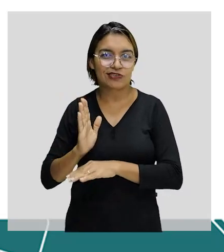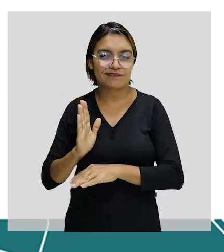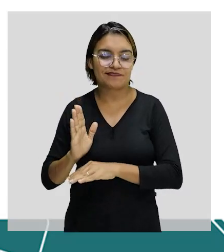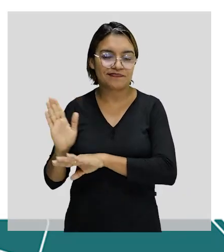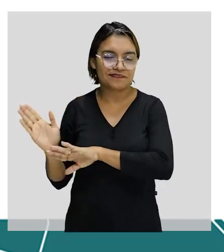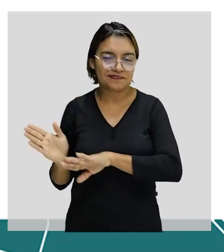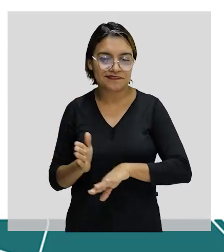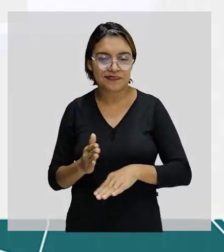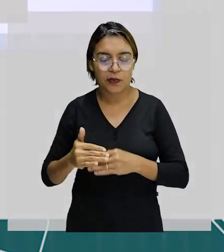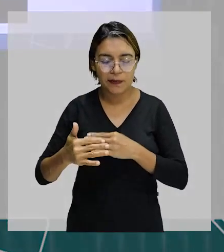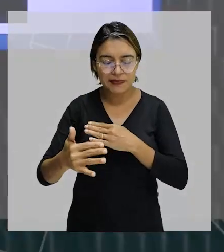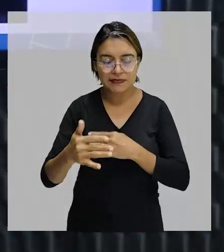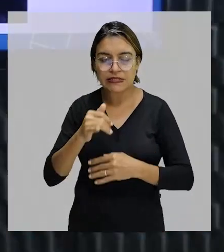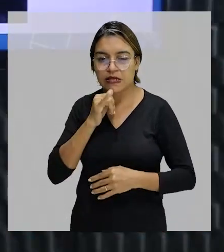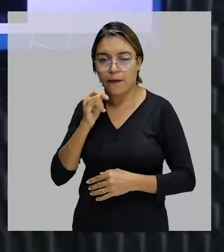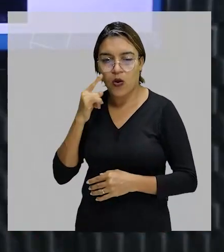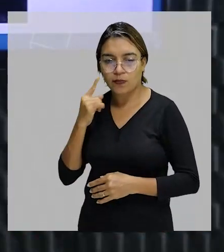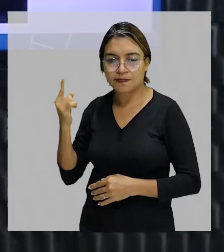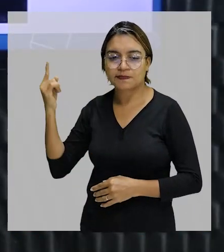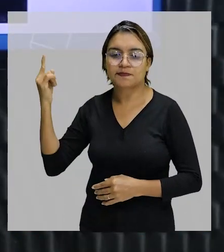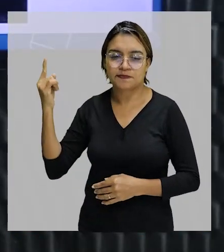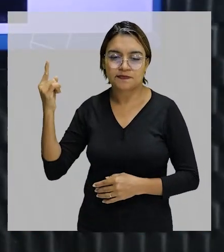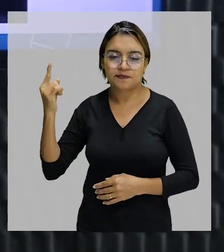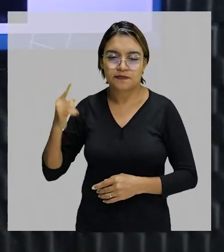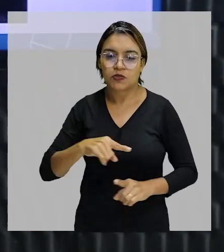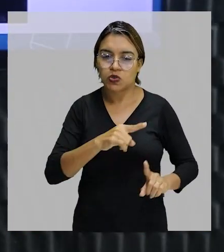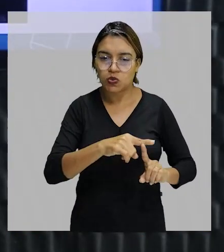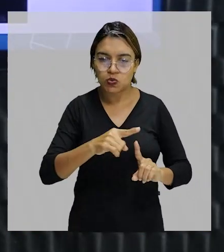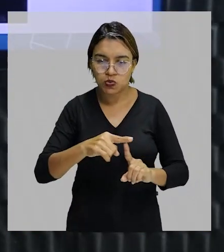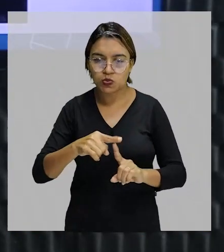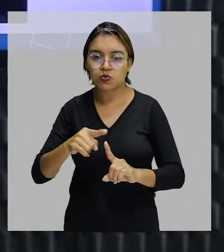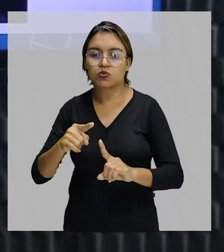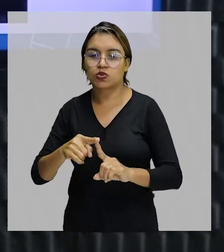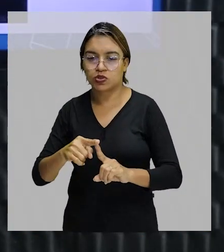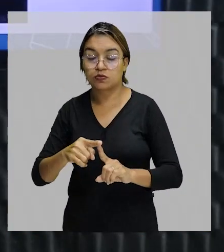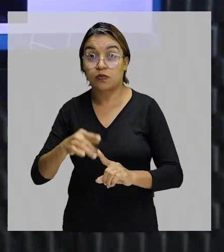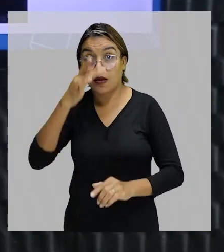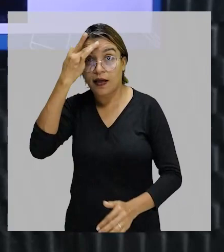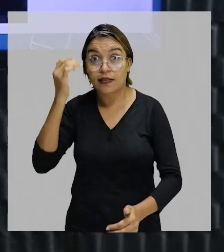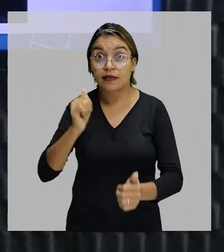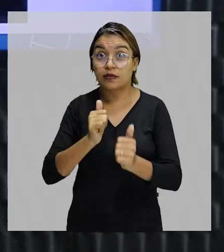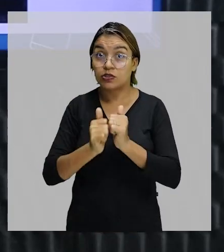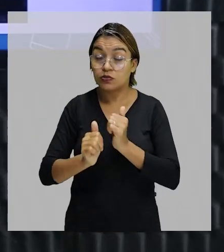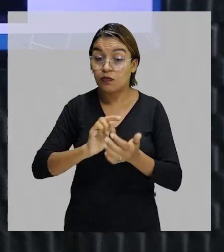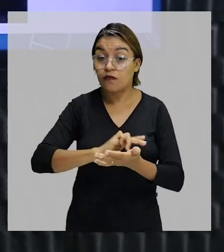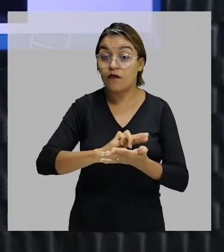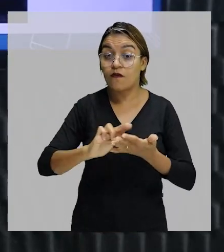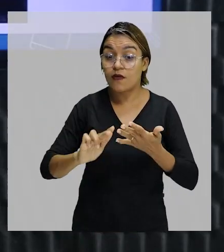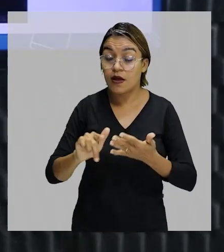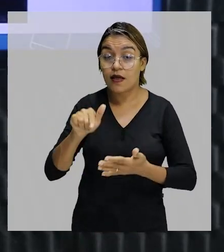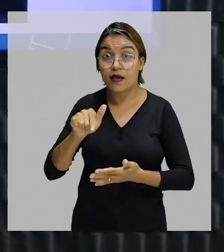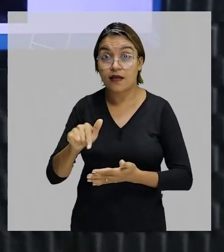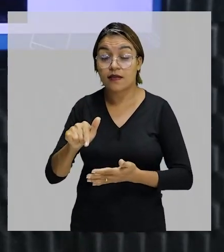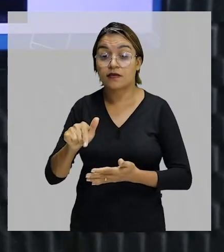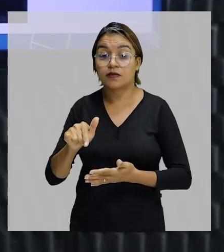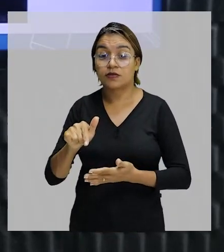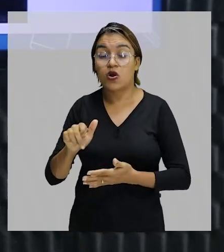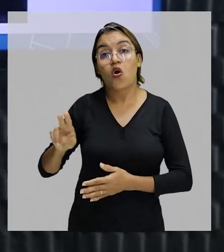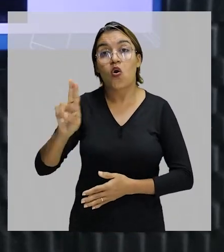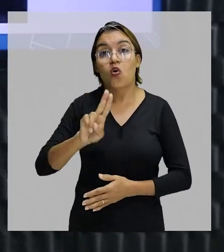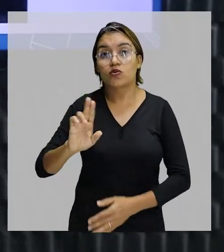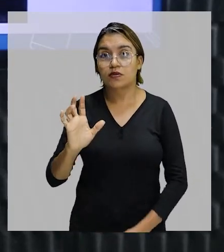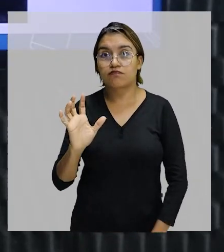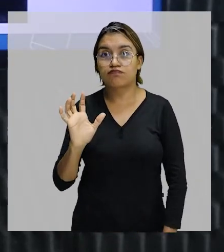arremesso está bem aqui, é uma modalidade olímpica de atletismo, onde os atletas competem para arremessar uma bola de metal o mais